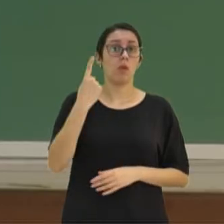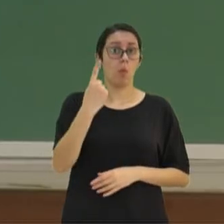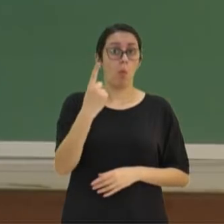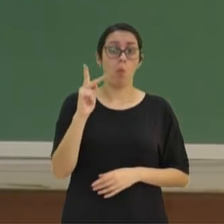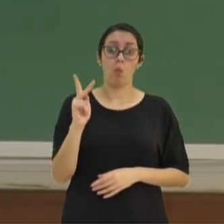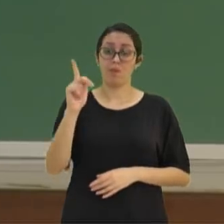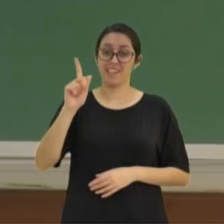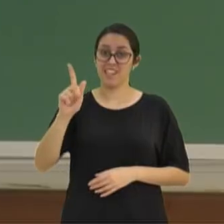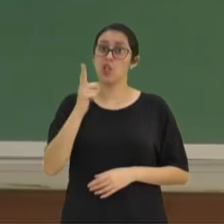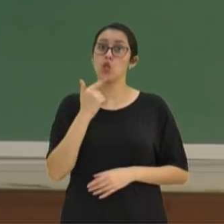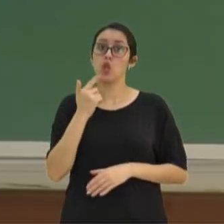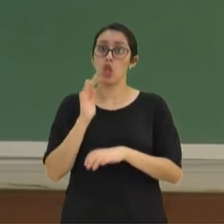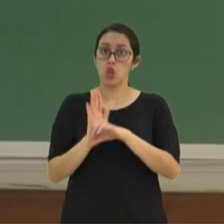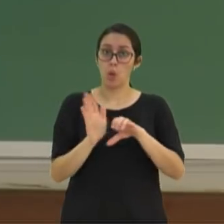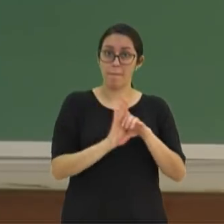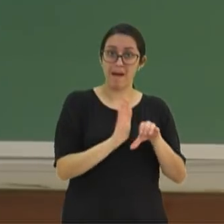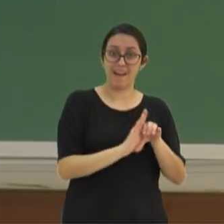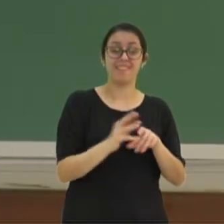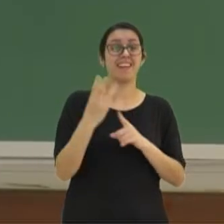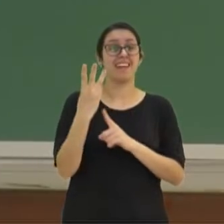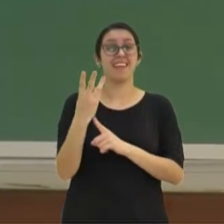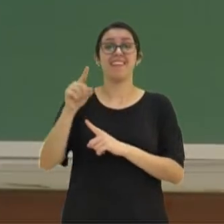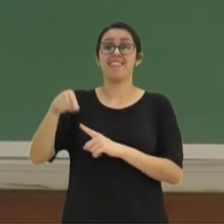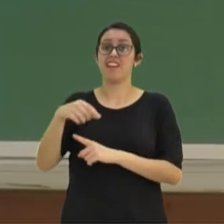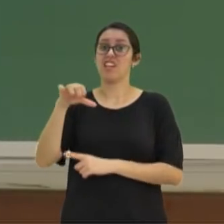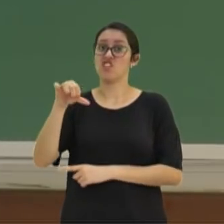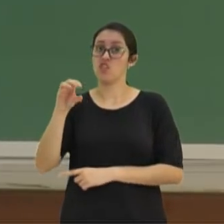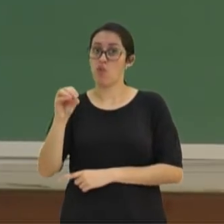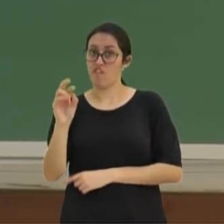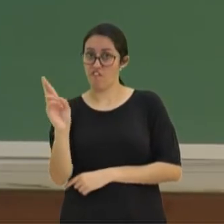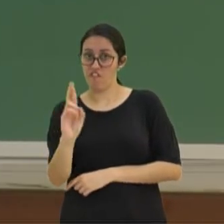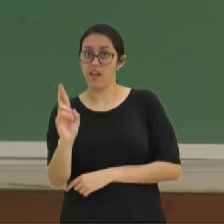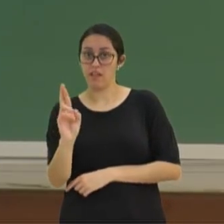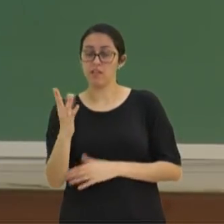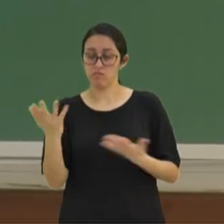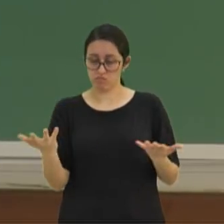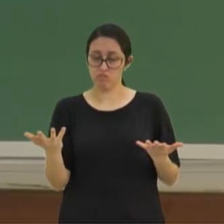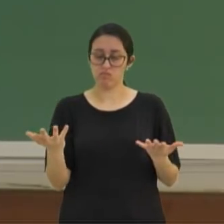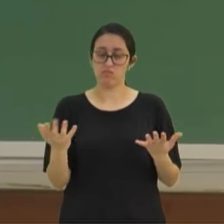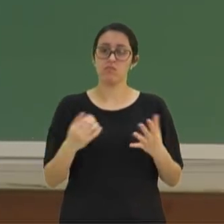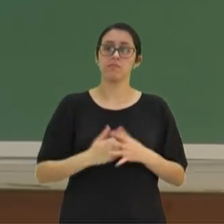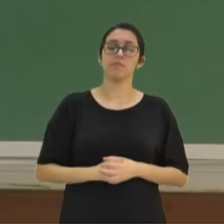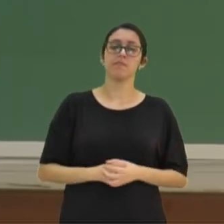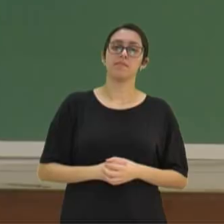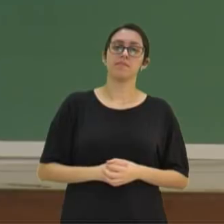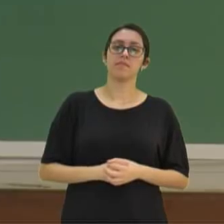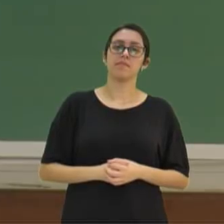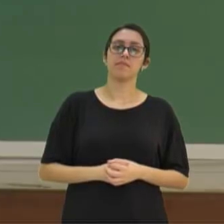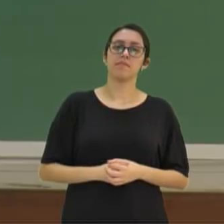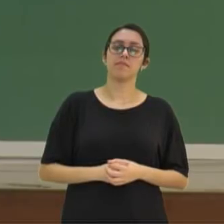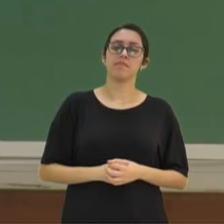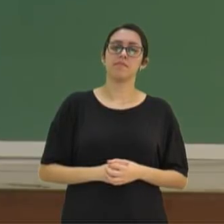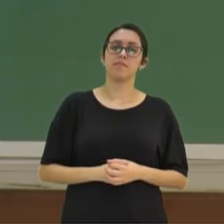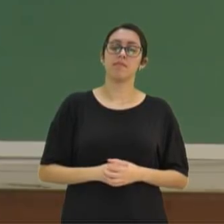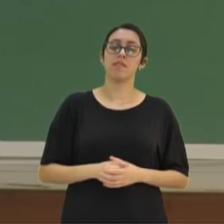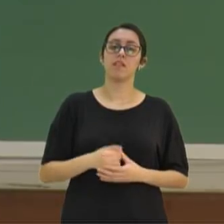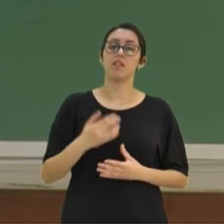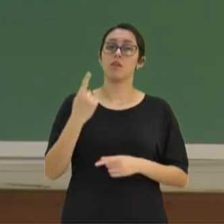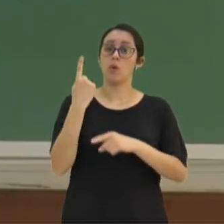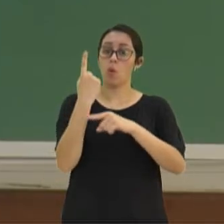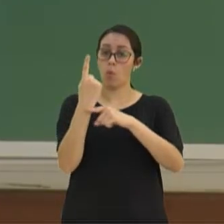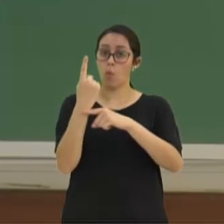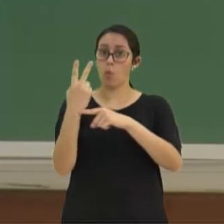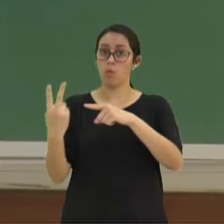de tomate custa R$ 3,90. Então, é o preço do quilo, né? Como a gente fala. Então, o tomate está custando R$ 3,90. Exatamente meio quilo. Quer